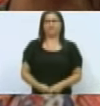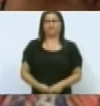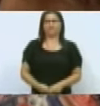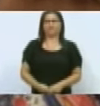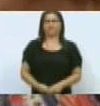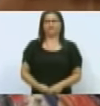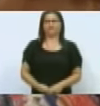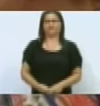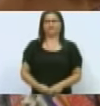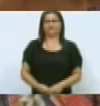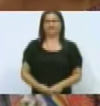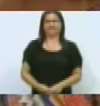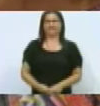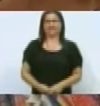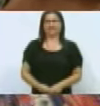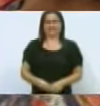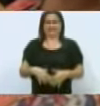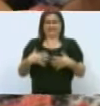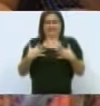Ai, ai.